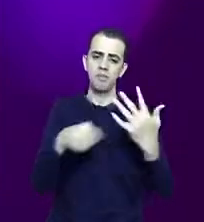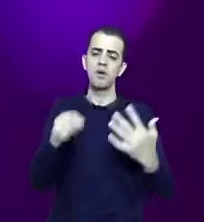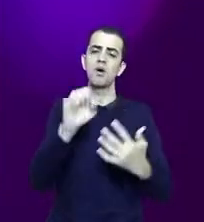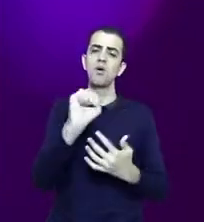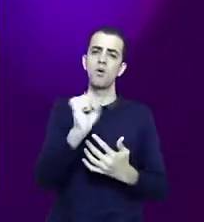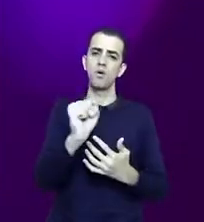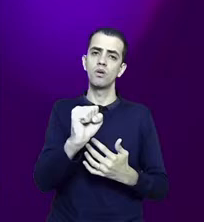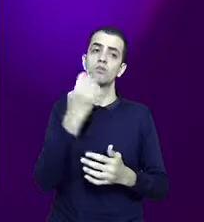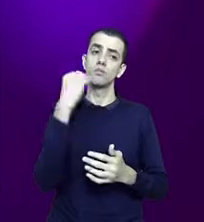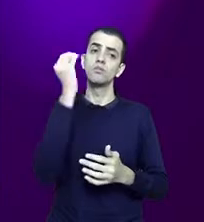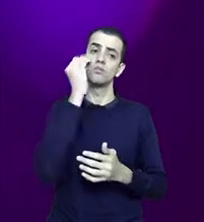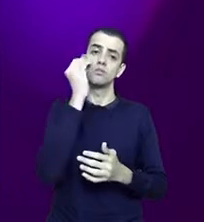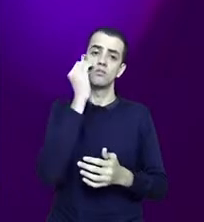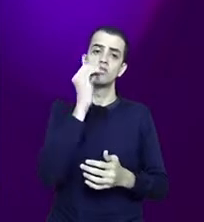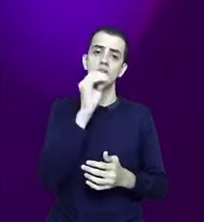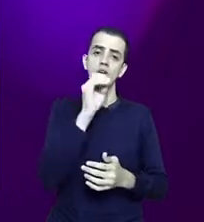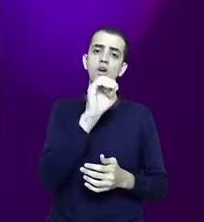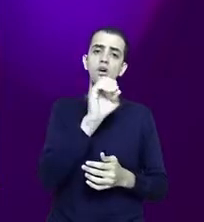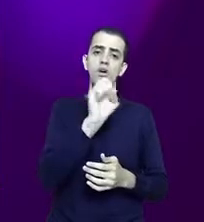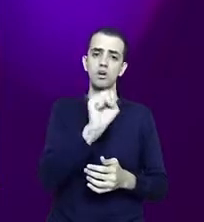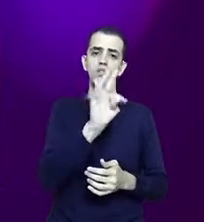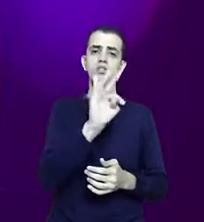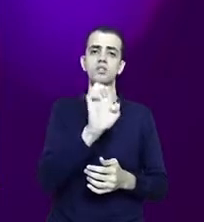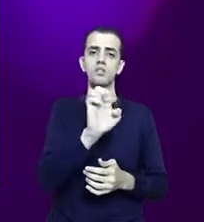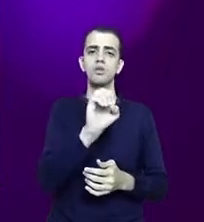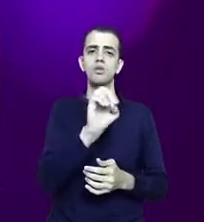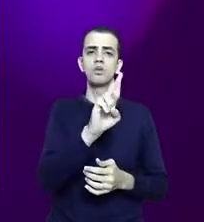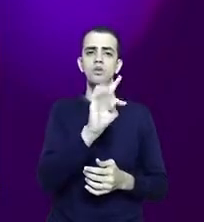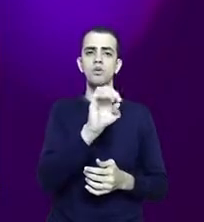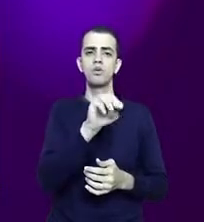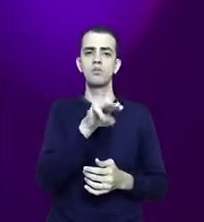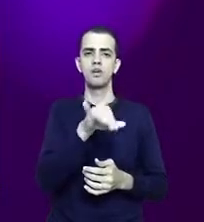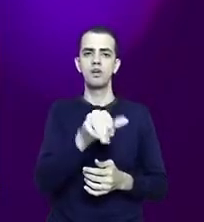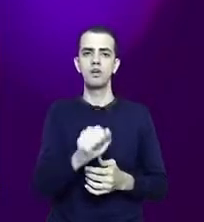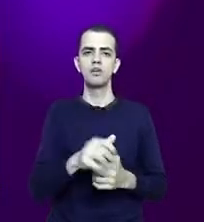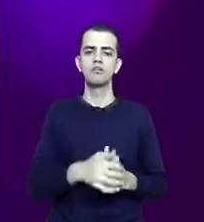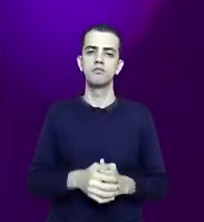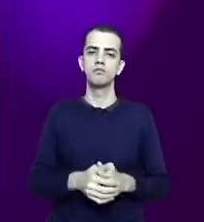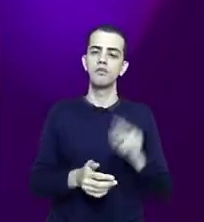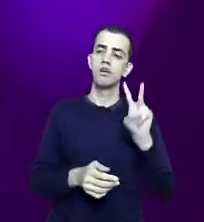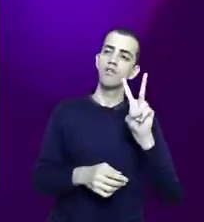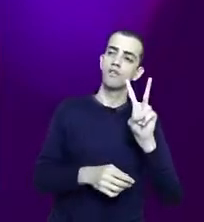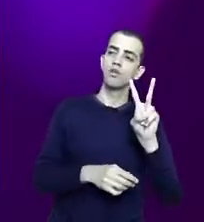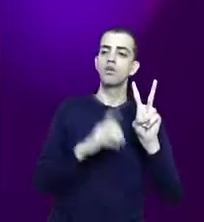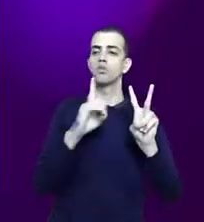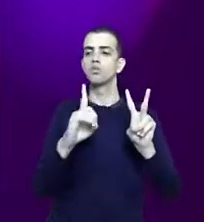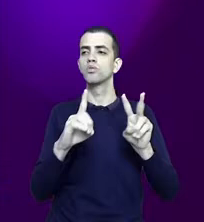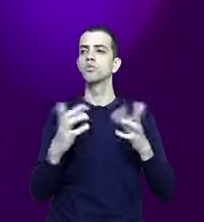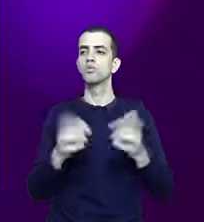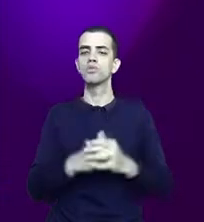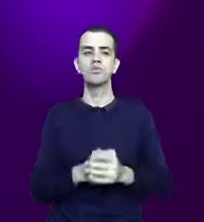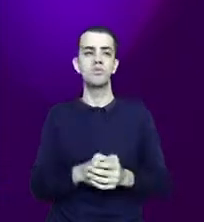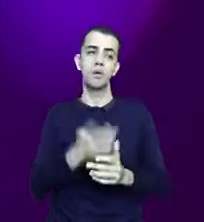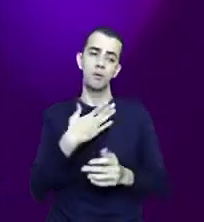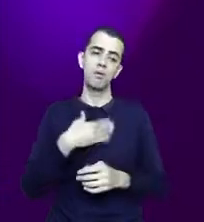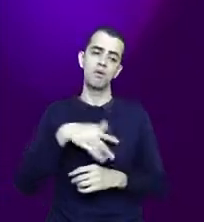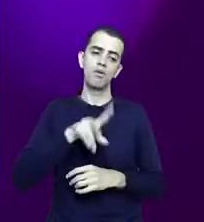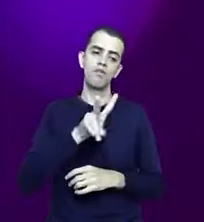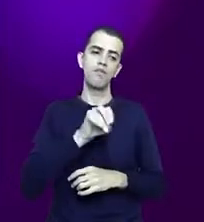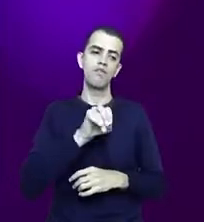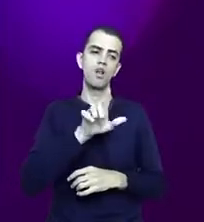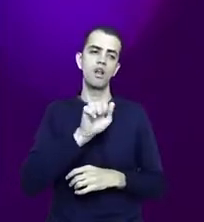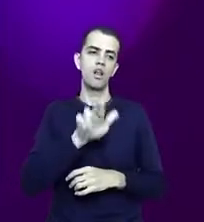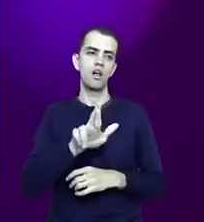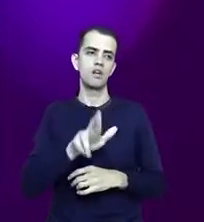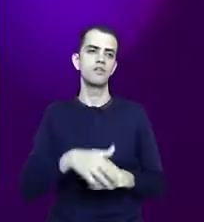eu tenderia ainda uma osteotomia para correção. Volar ou dorsal? Sua preferência? Eu preferia volar.